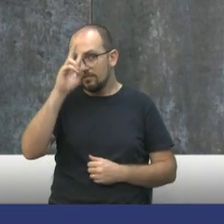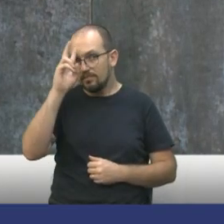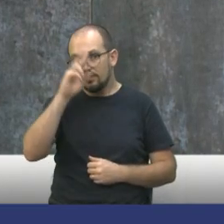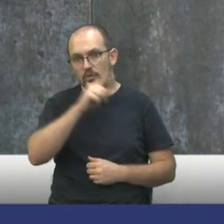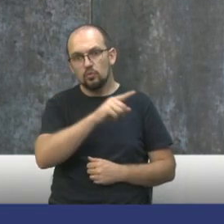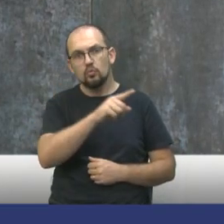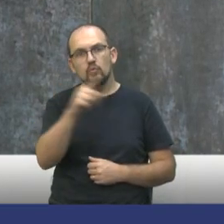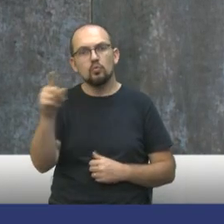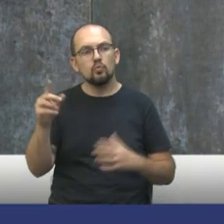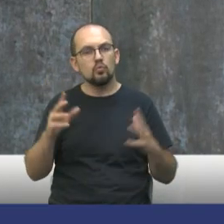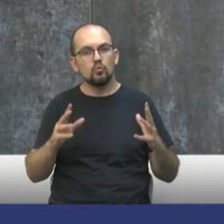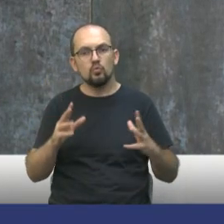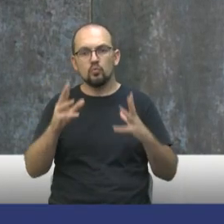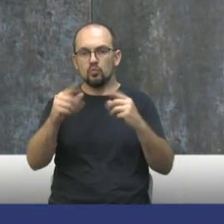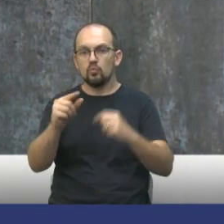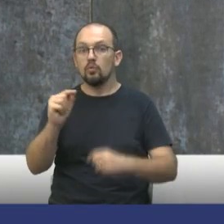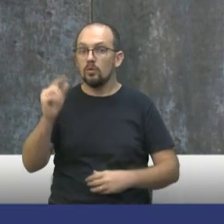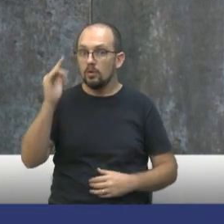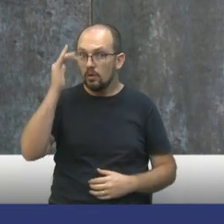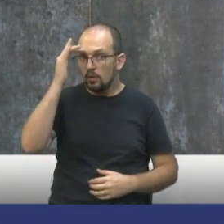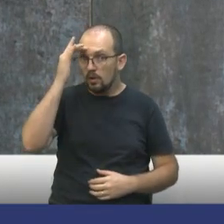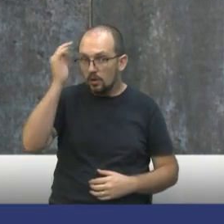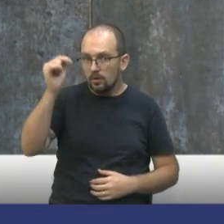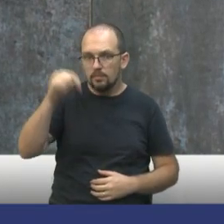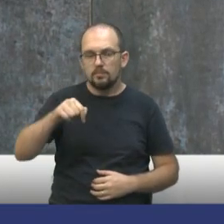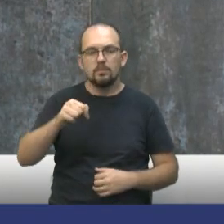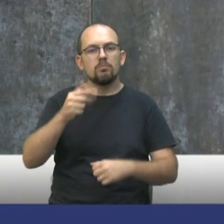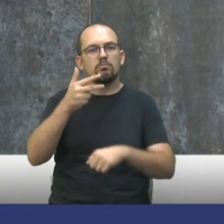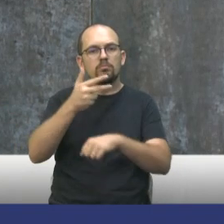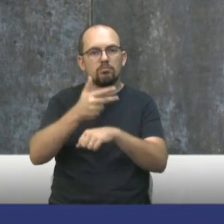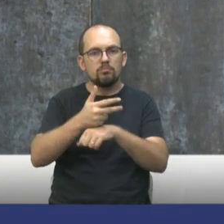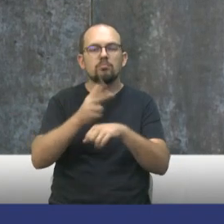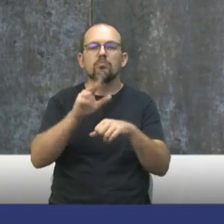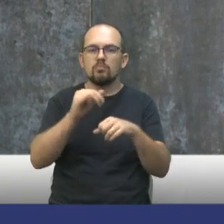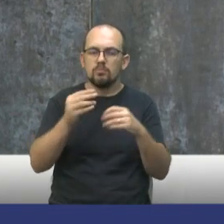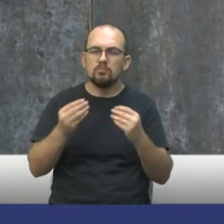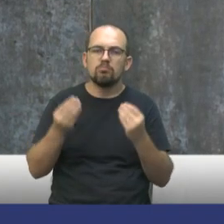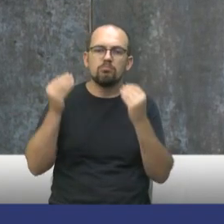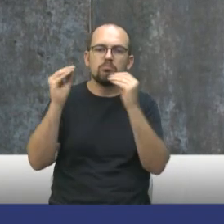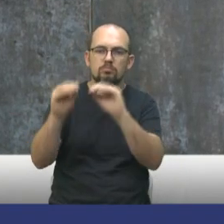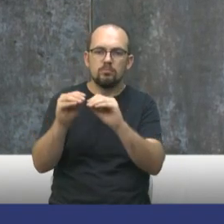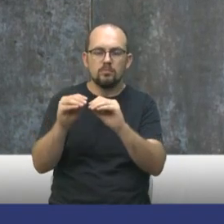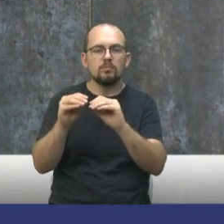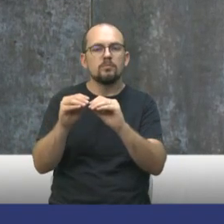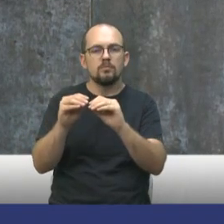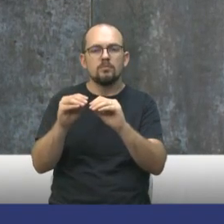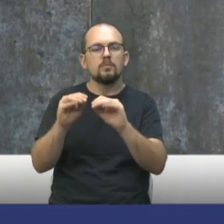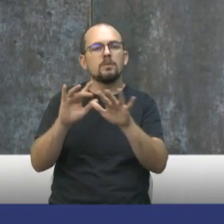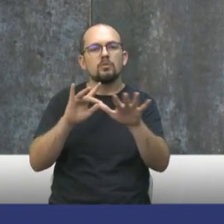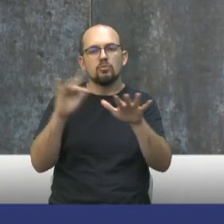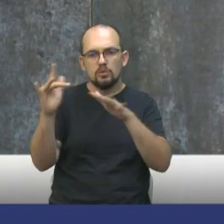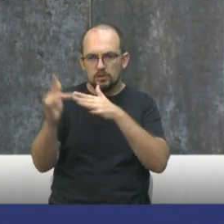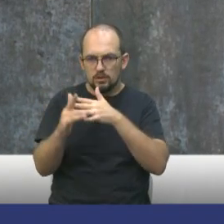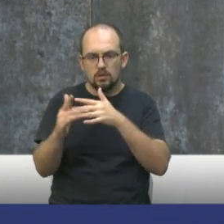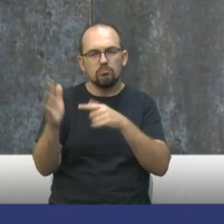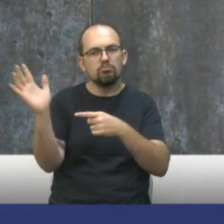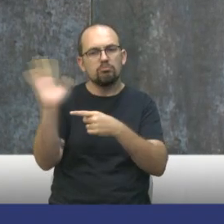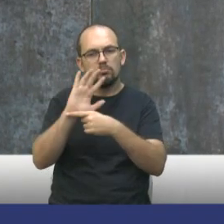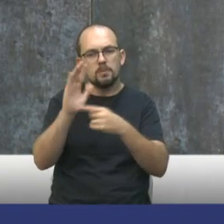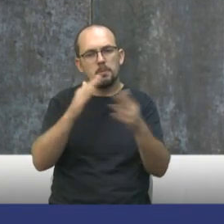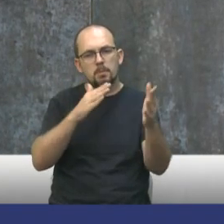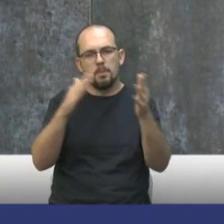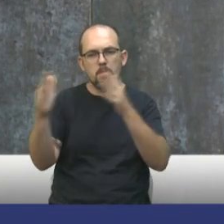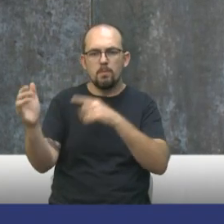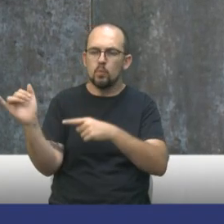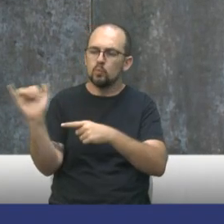presentes que já a partir de amanhã esta solenidade também estará disponível em nossas mídias sociais, em nosso canal no